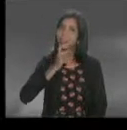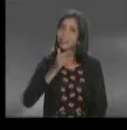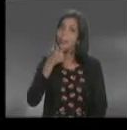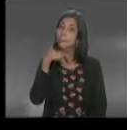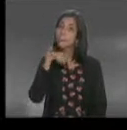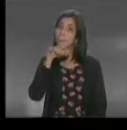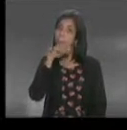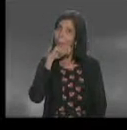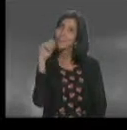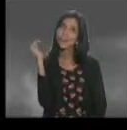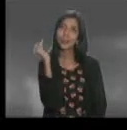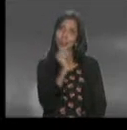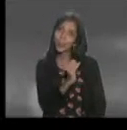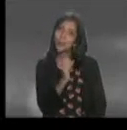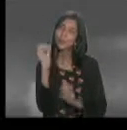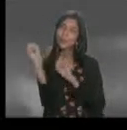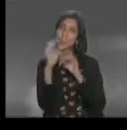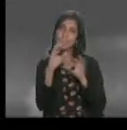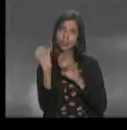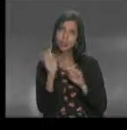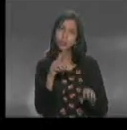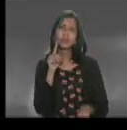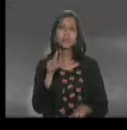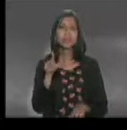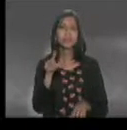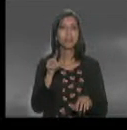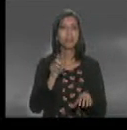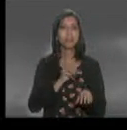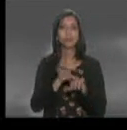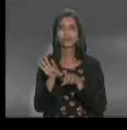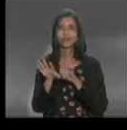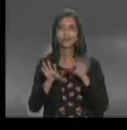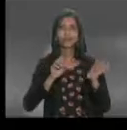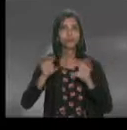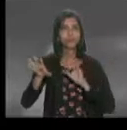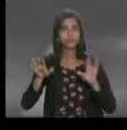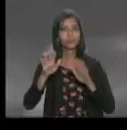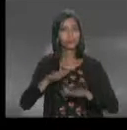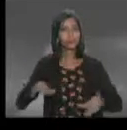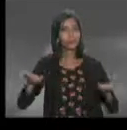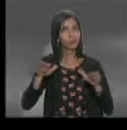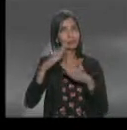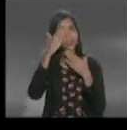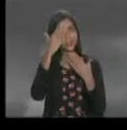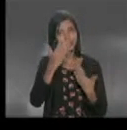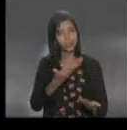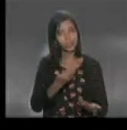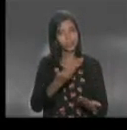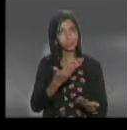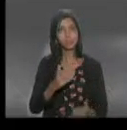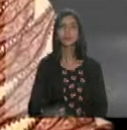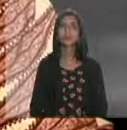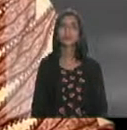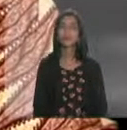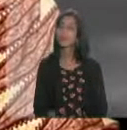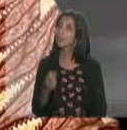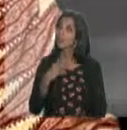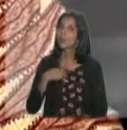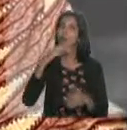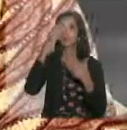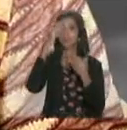teu pai que te disse isso, que te ensinou isso, e você está transmitindo esse conhecimento, esse ensinamento para todos nós. Muito obrigado. Eu só